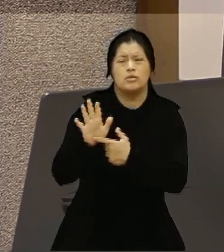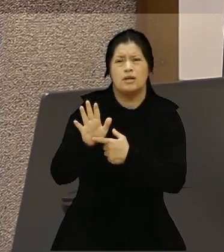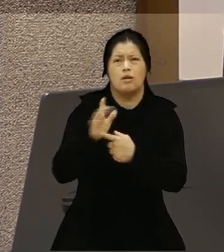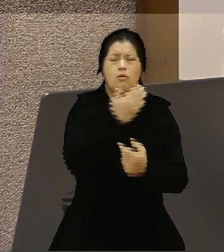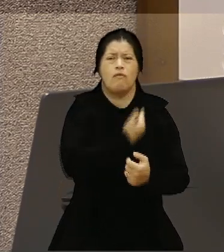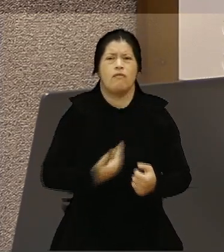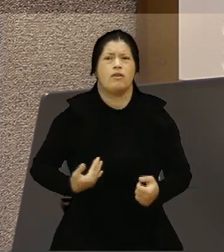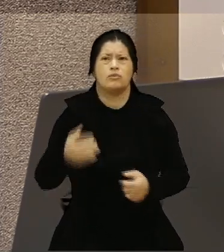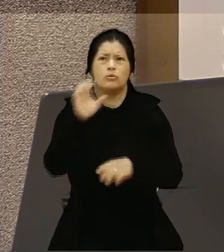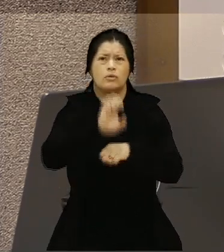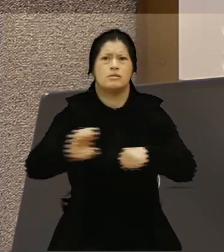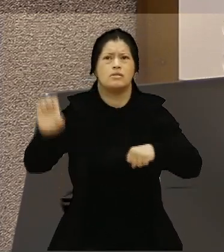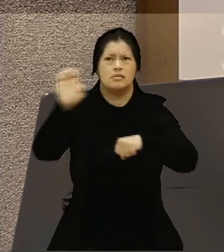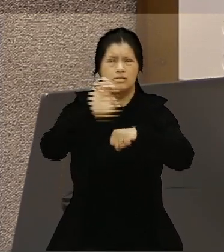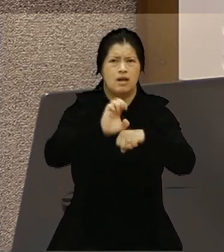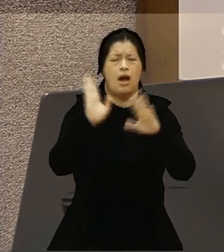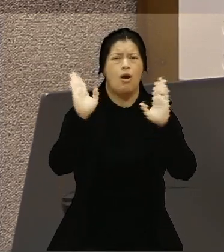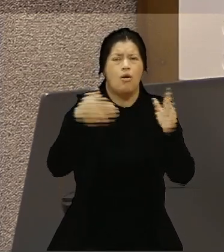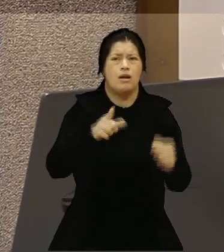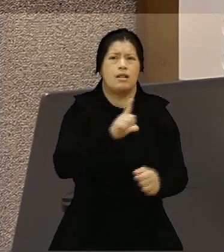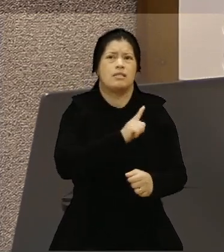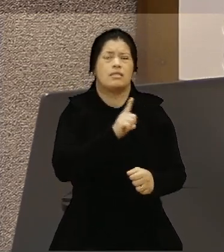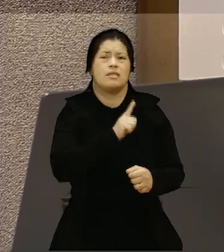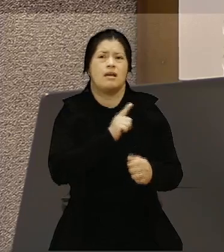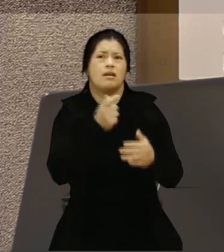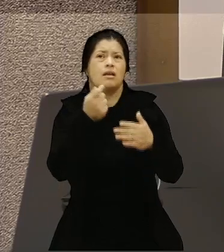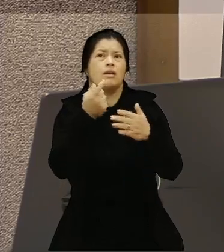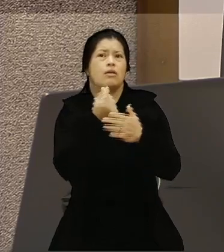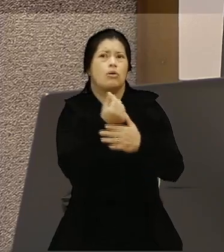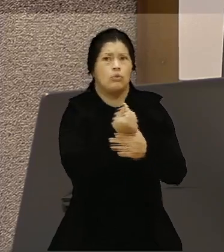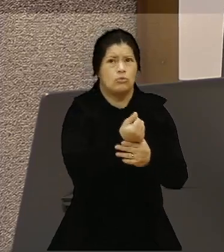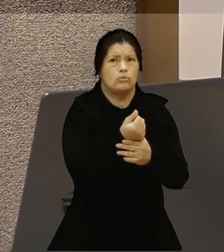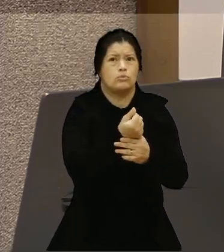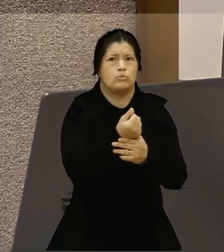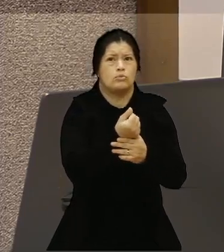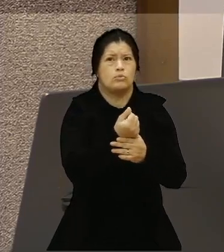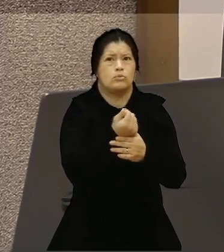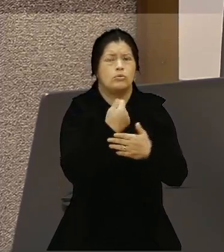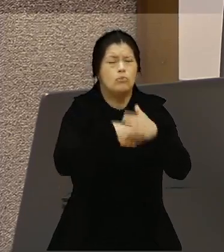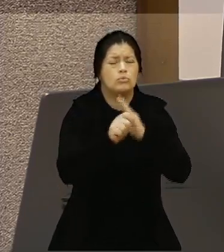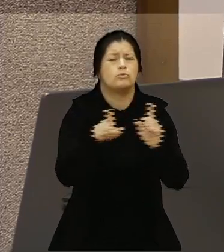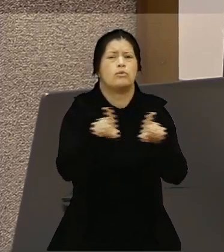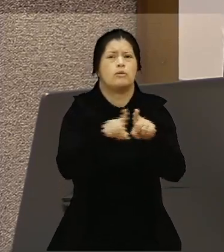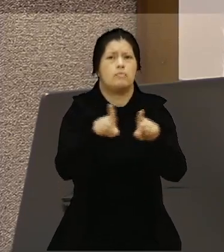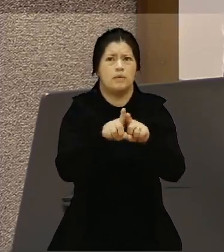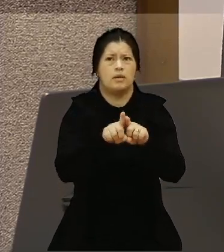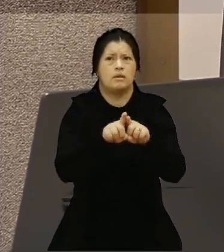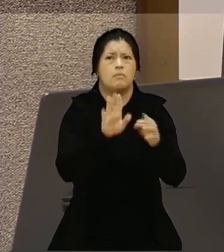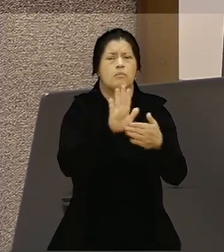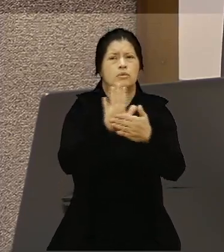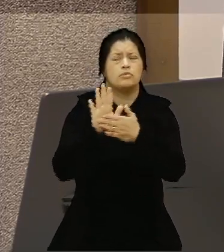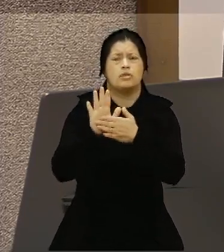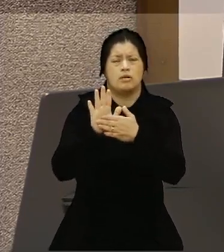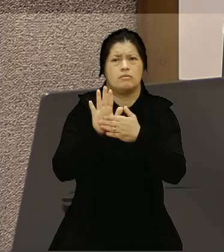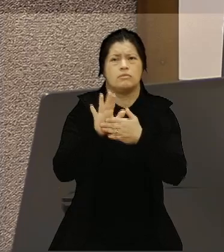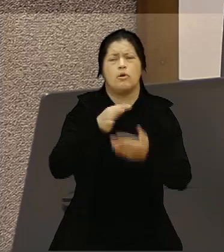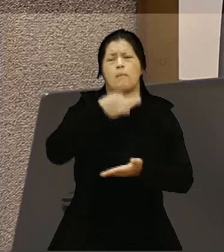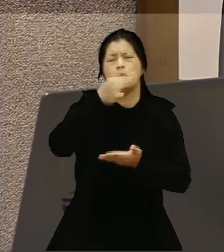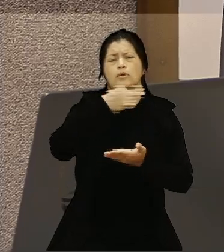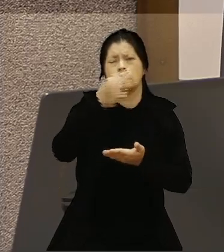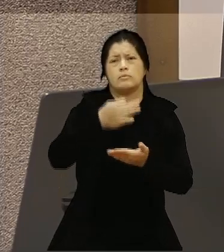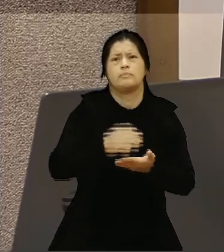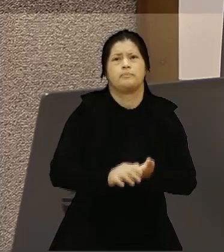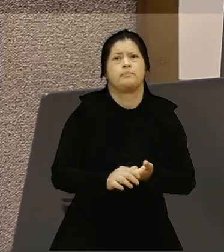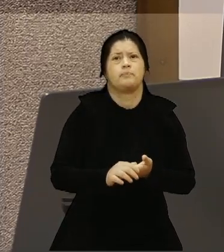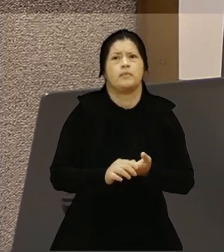e aproveitar agora que tem o recurso para estabelecer essas prioridades. Fica a sugestão aqui, obrigado,